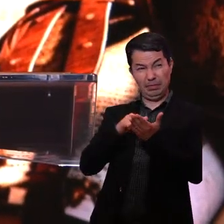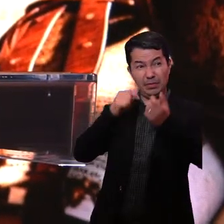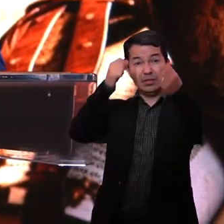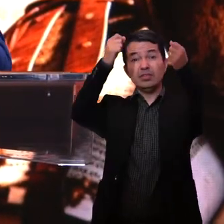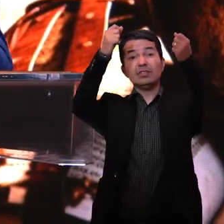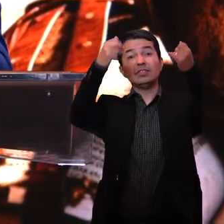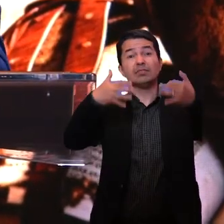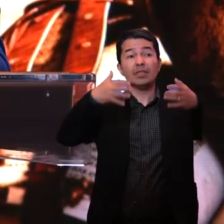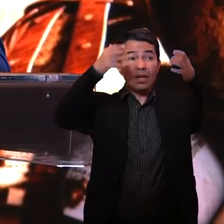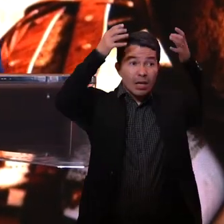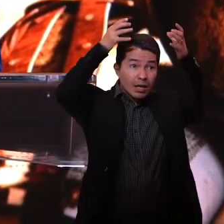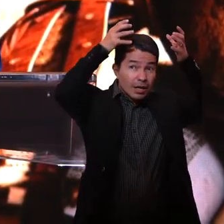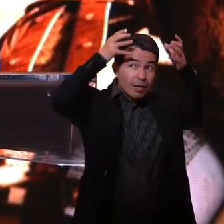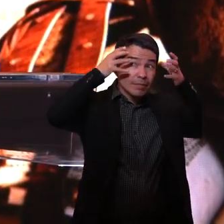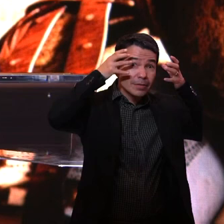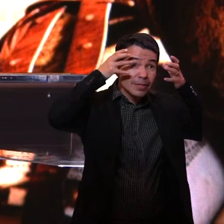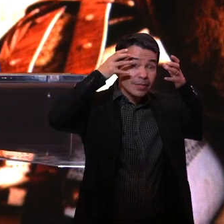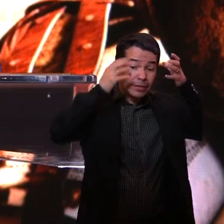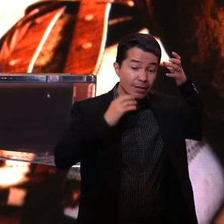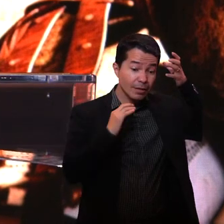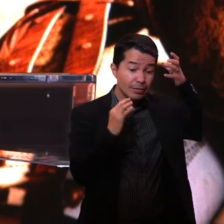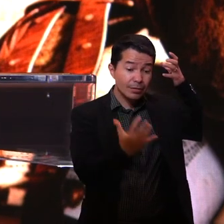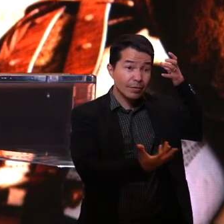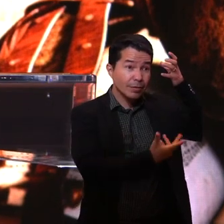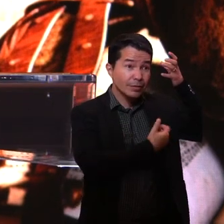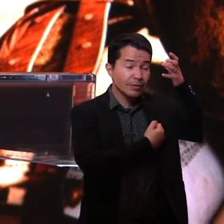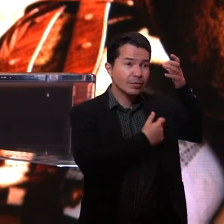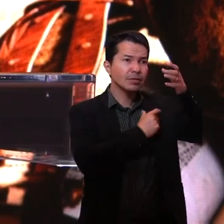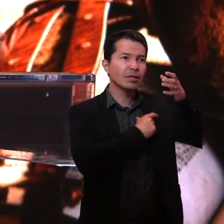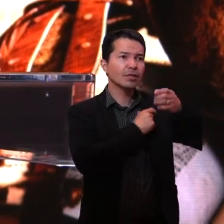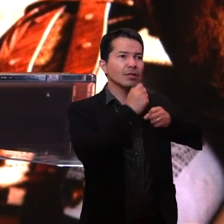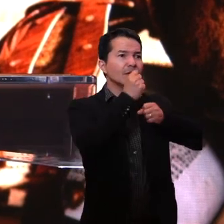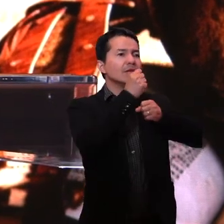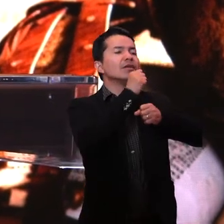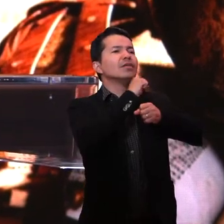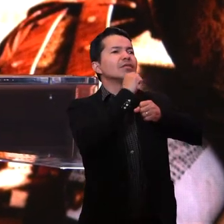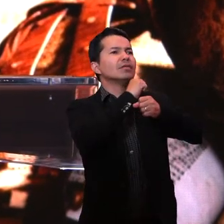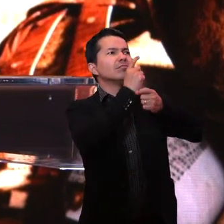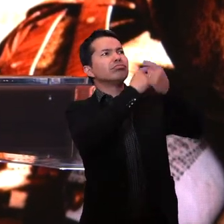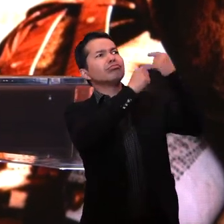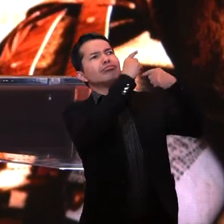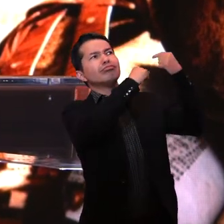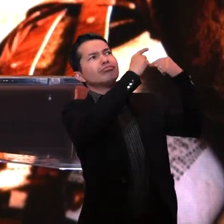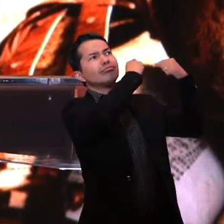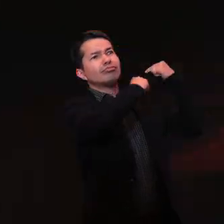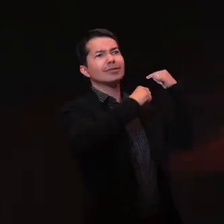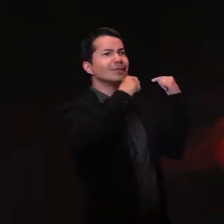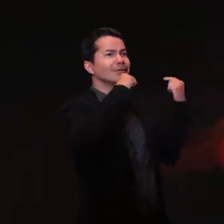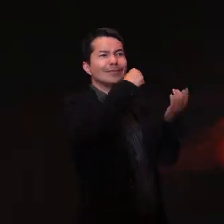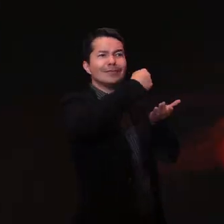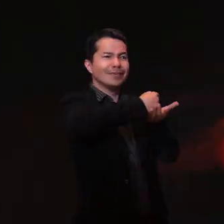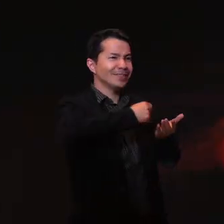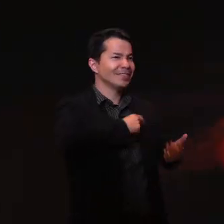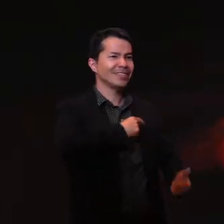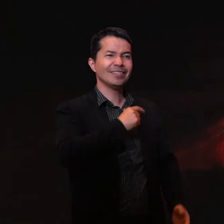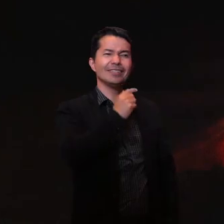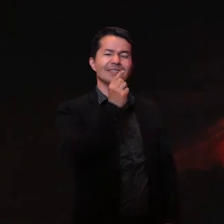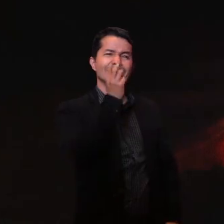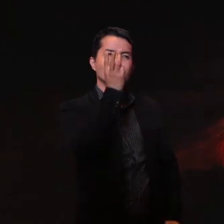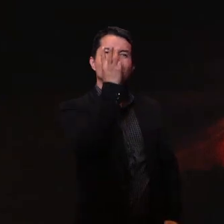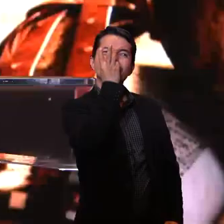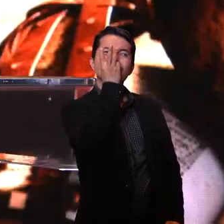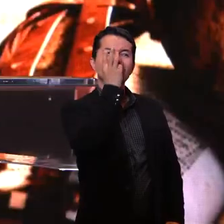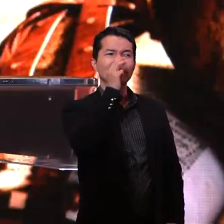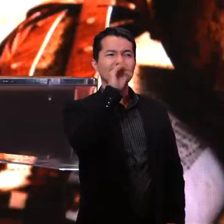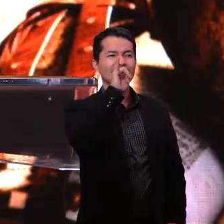salvação em Isaías. E agora, ele vai apontar para